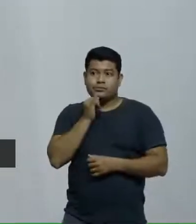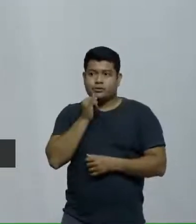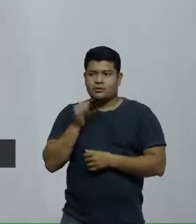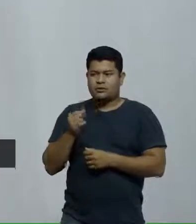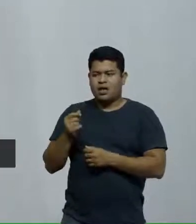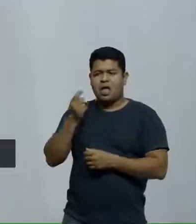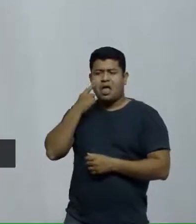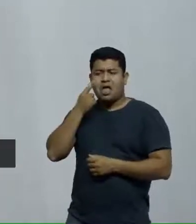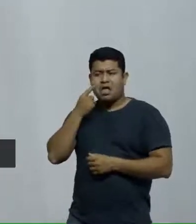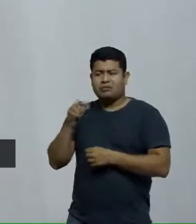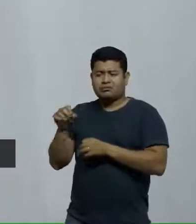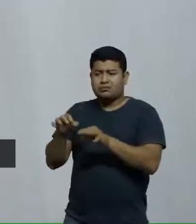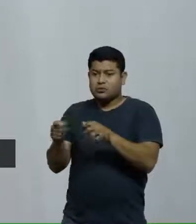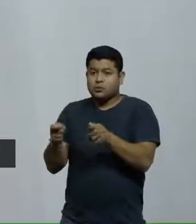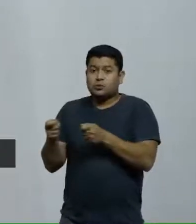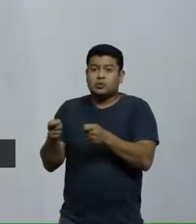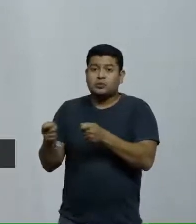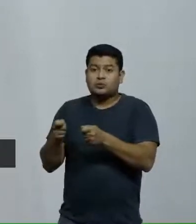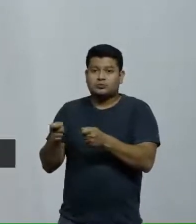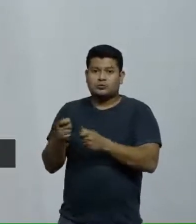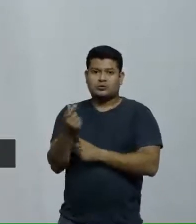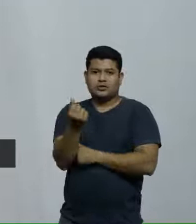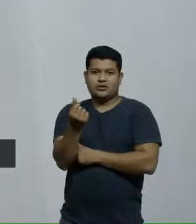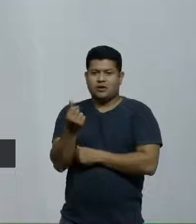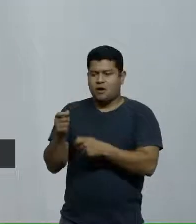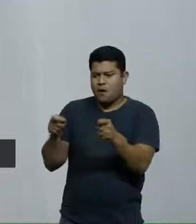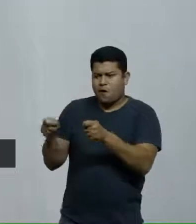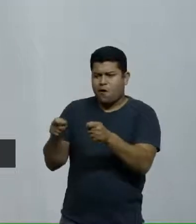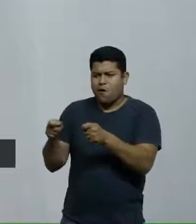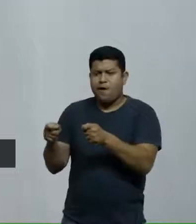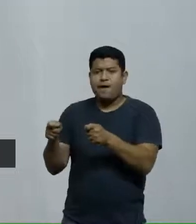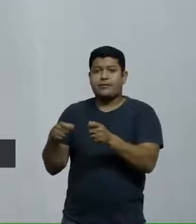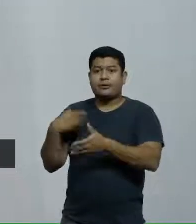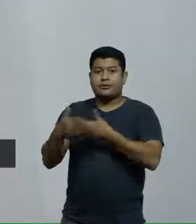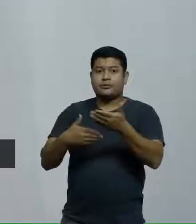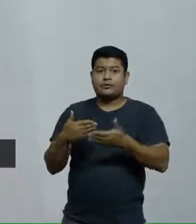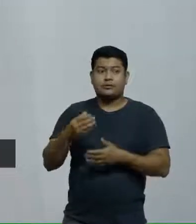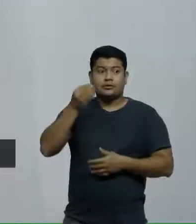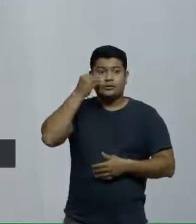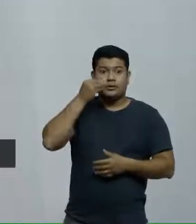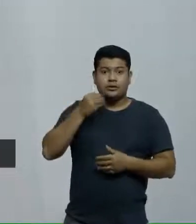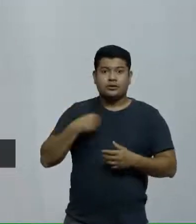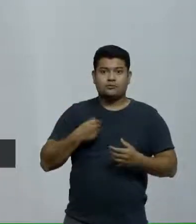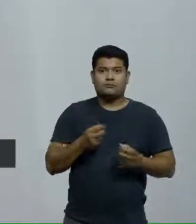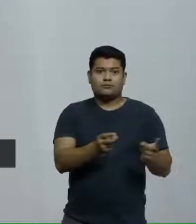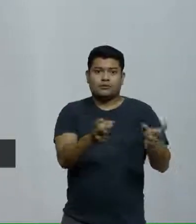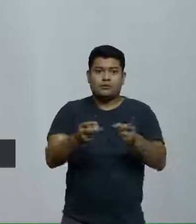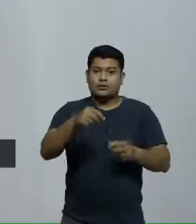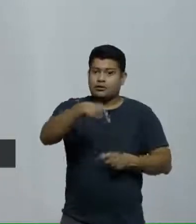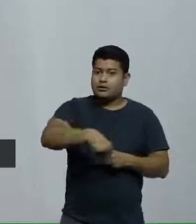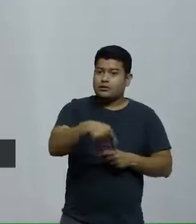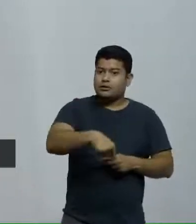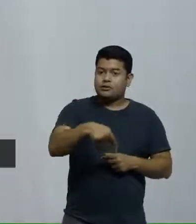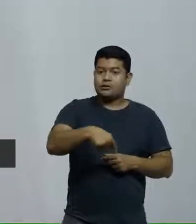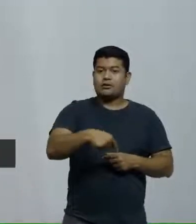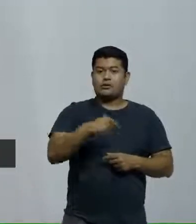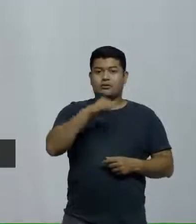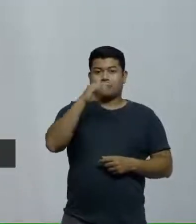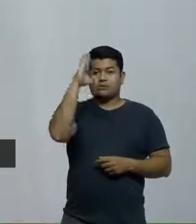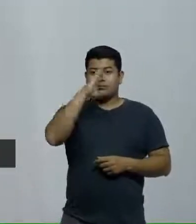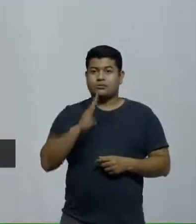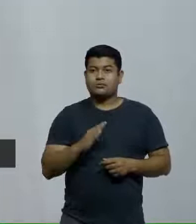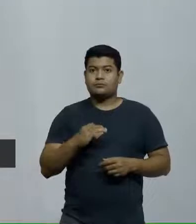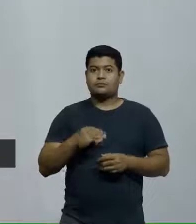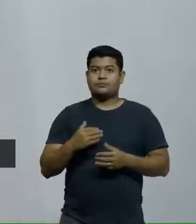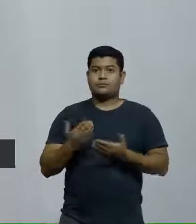principalmente importado, de repente, para tentar ganhar espaço aqui no nosso mercado, barateou, vai baratear às vezes algum componente, e